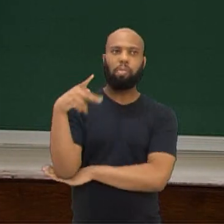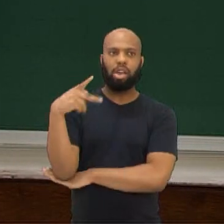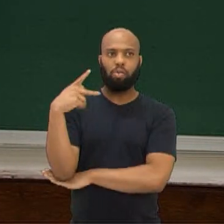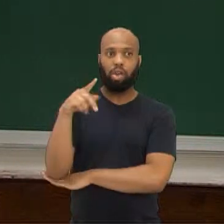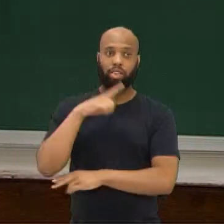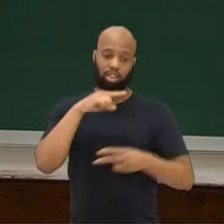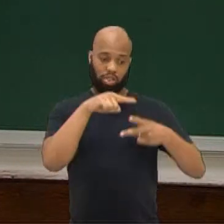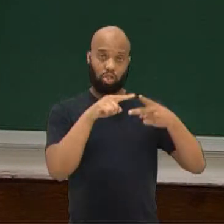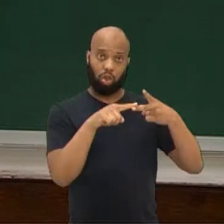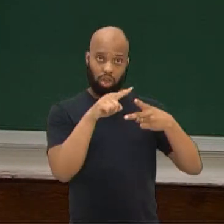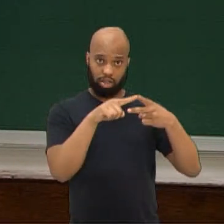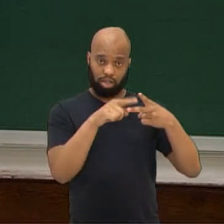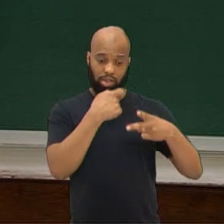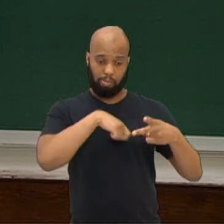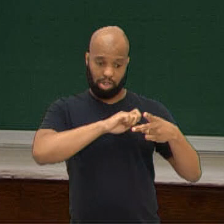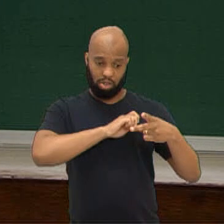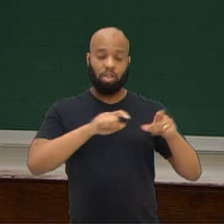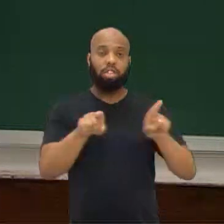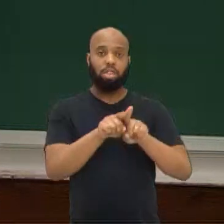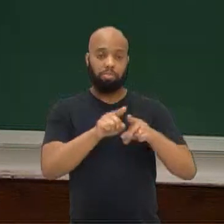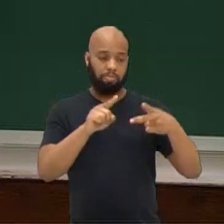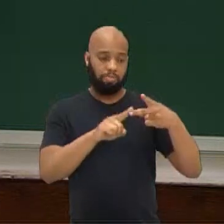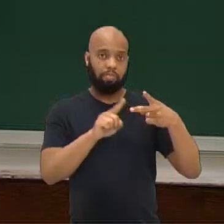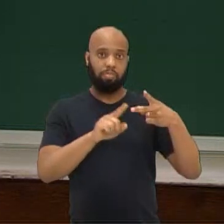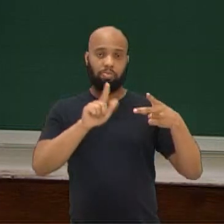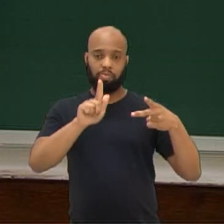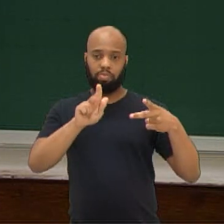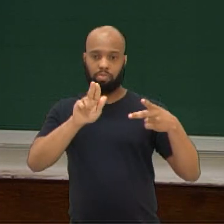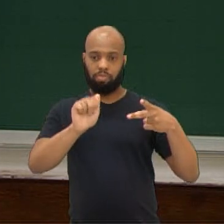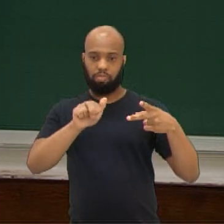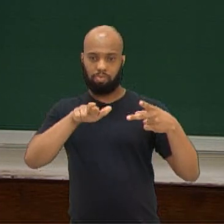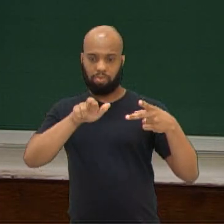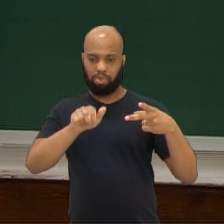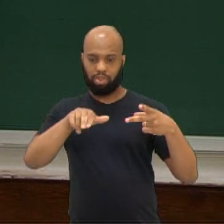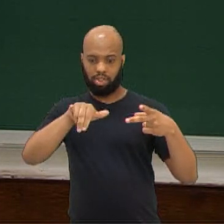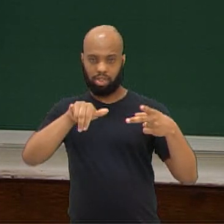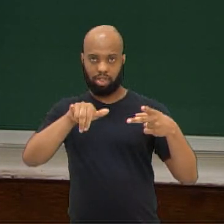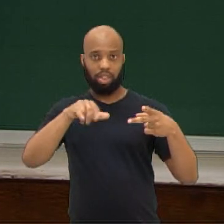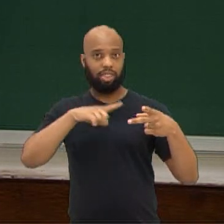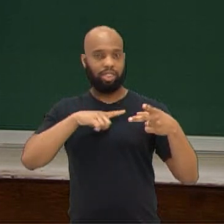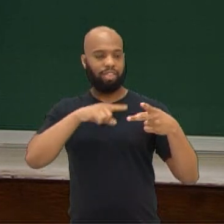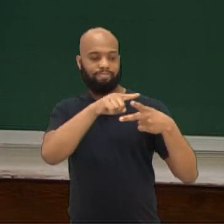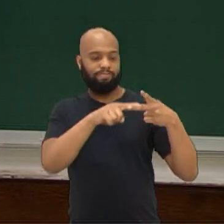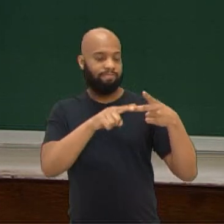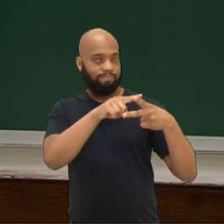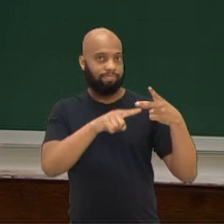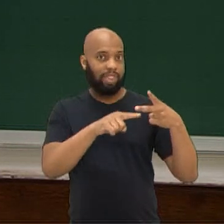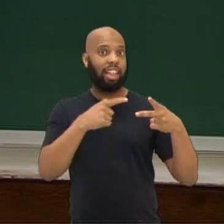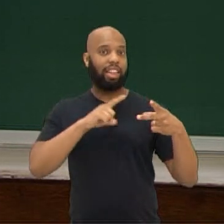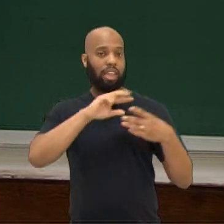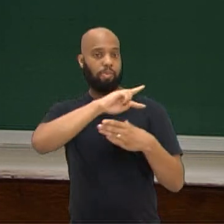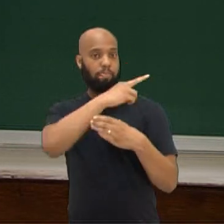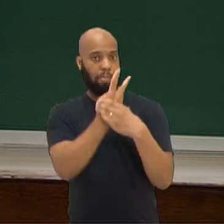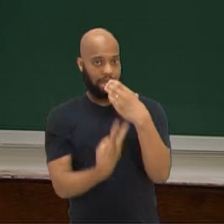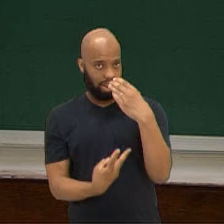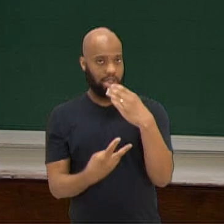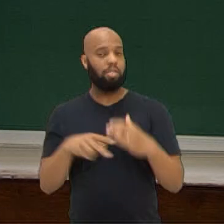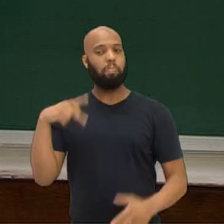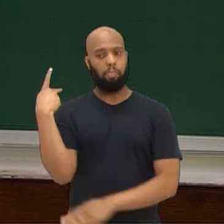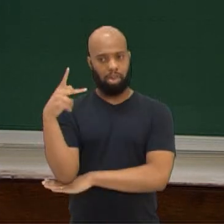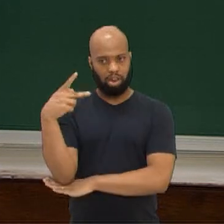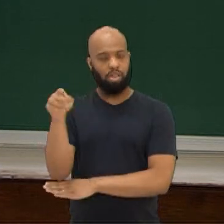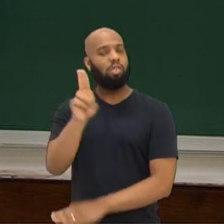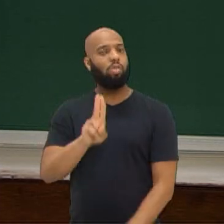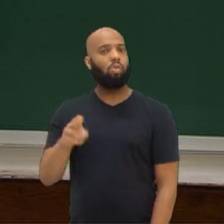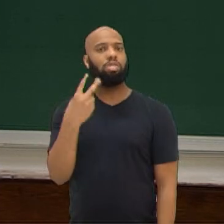Professor, 2 idiomas? Sim. O Paraguai é uma nação chamada bilíngue, se utilizam de 2 línguas para se